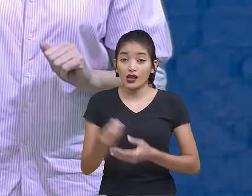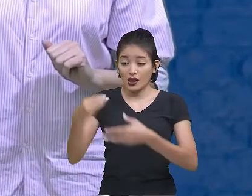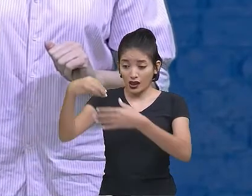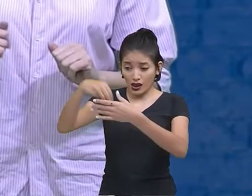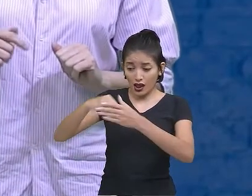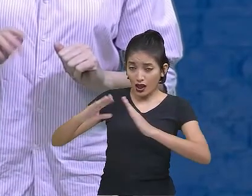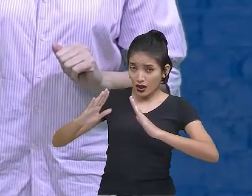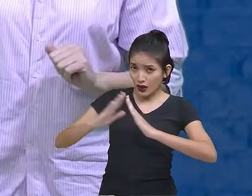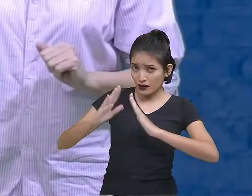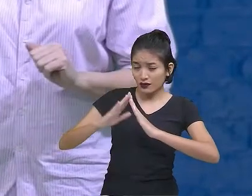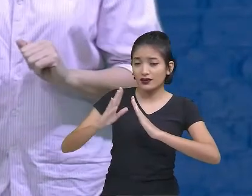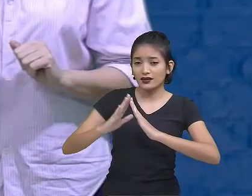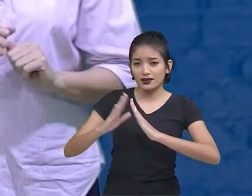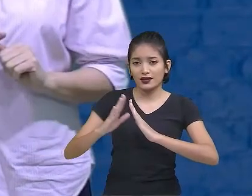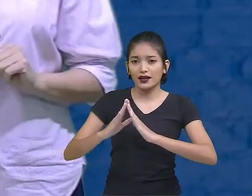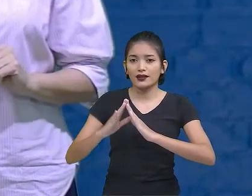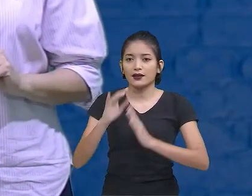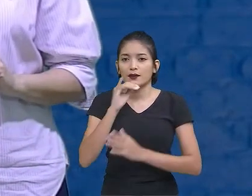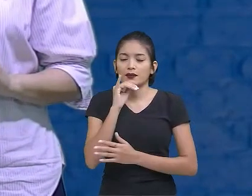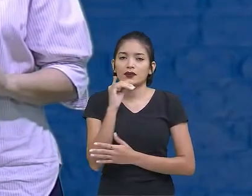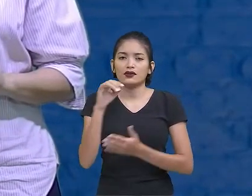né? Por exemplo, caiu